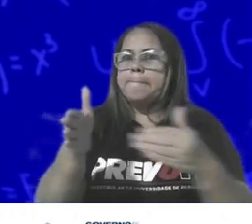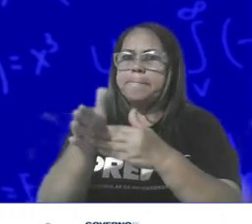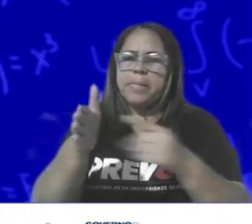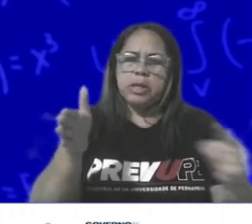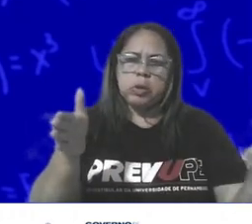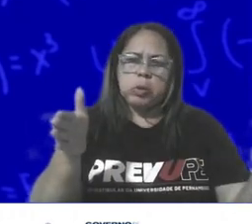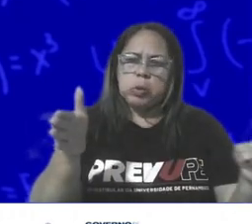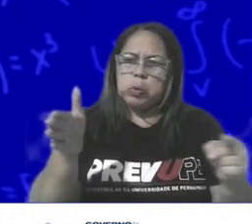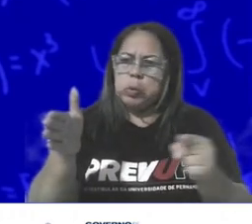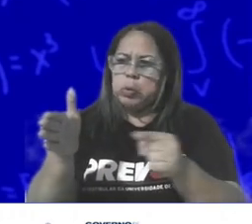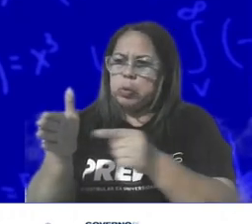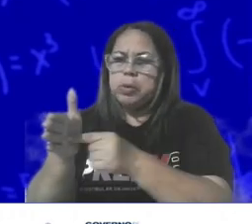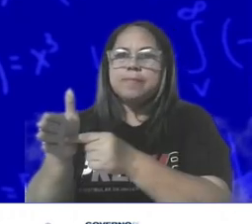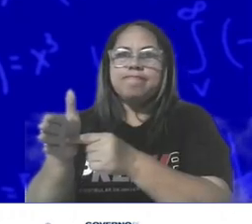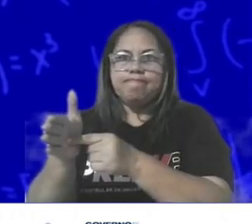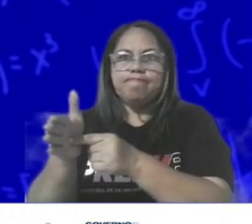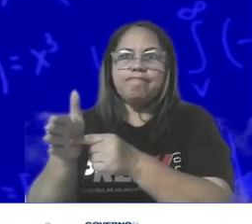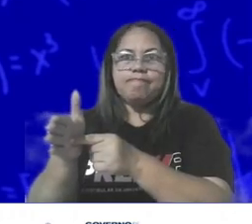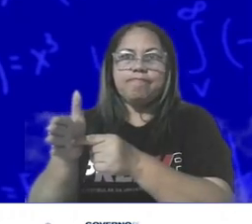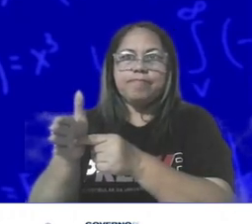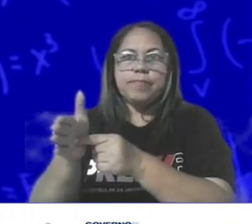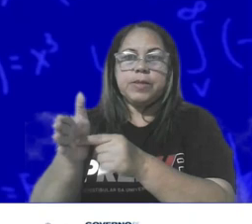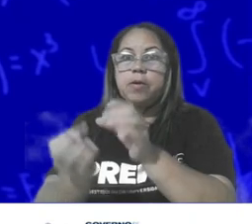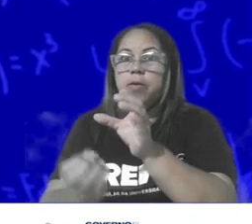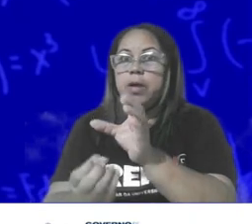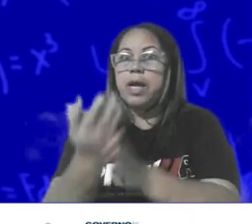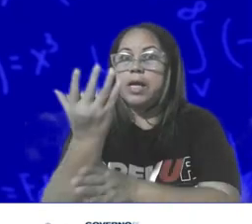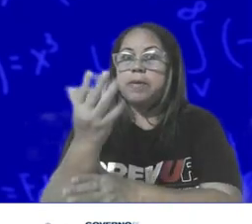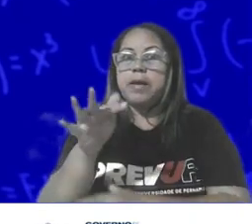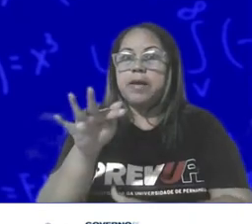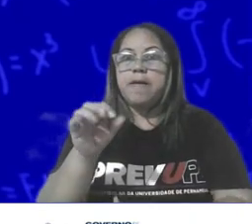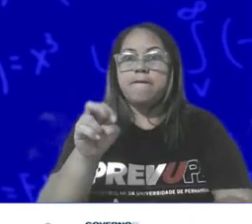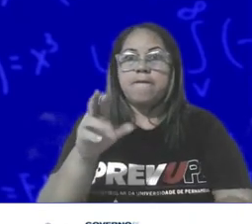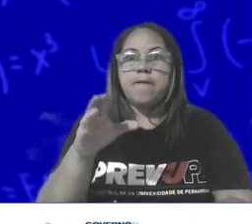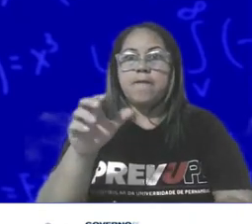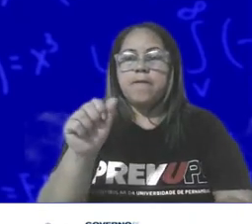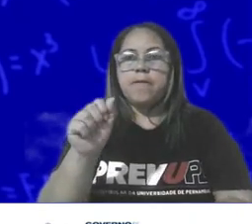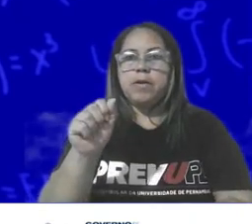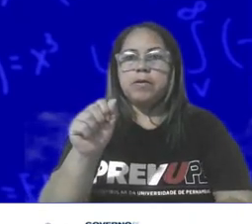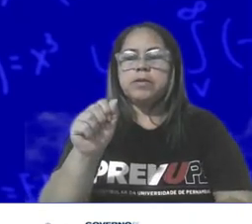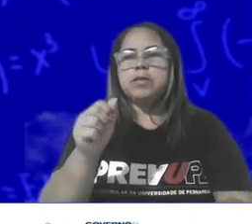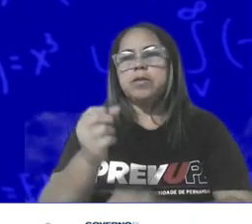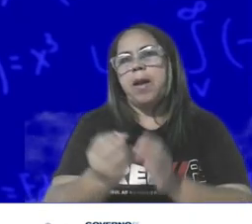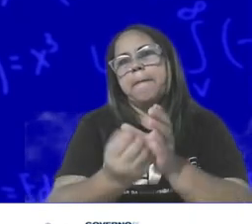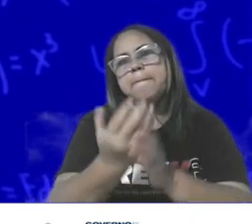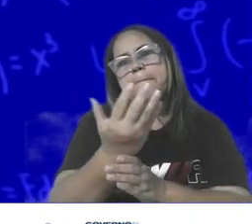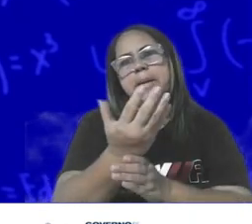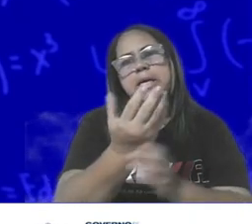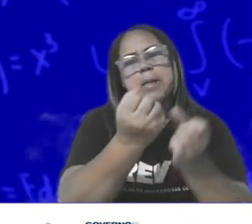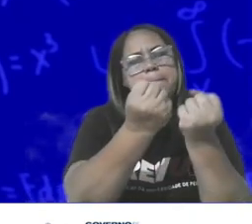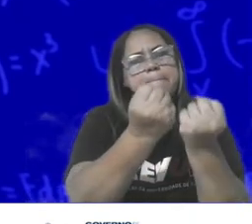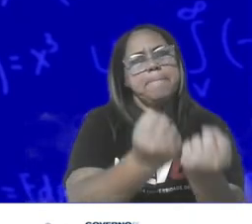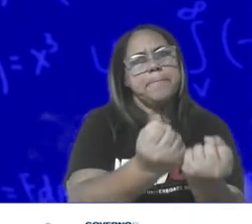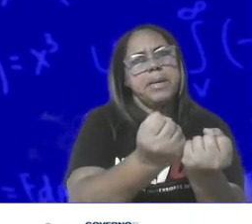esta força que surge entre corpos que possuem massa